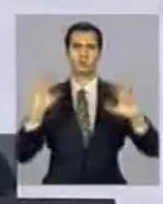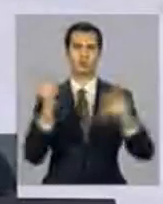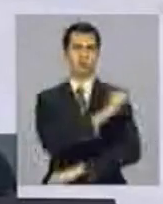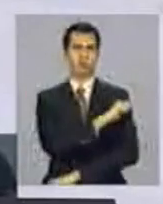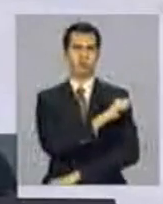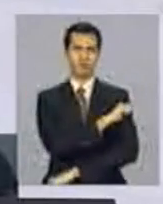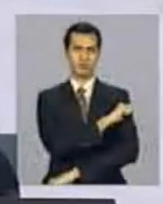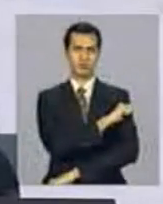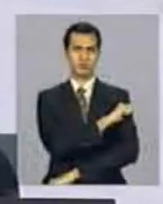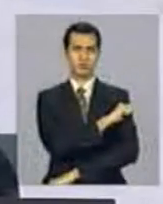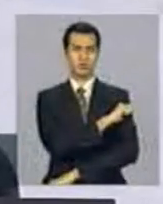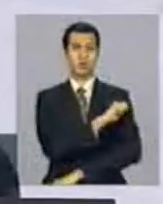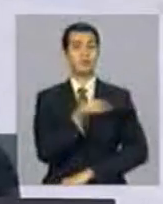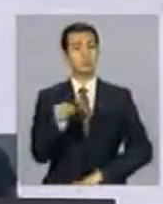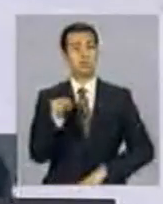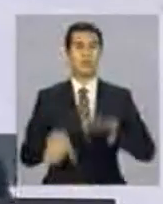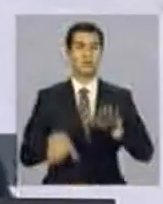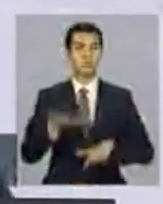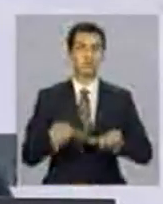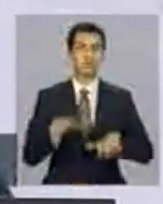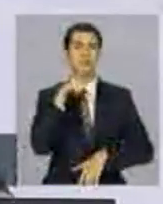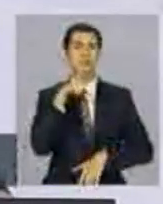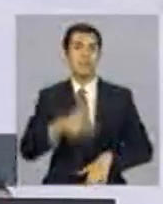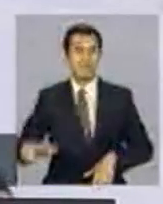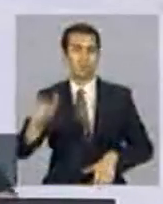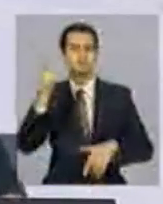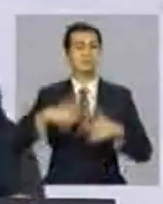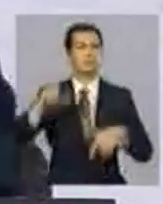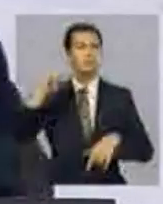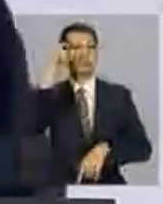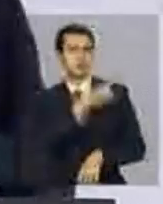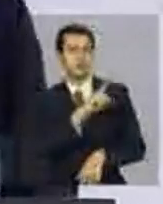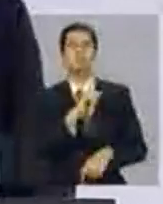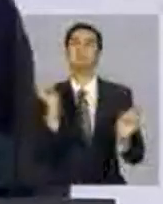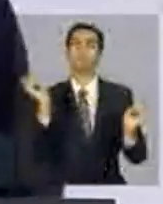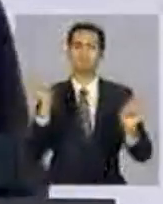superando a barreira da língua. Isto significa que